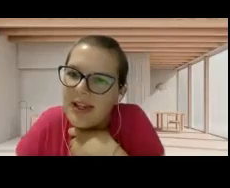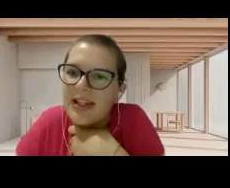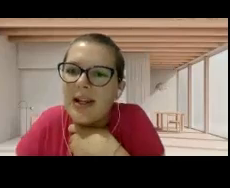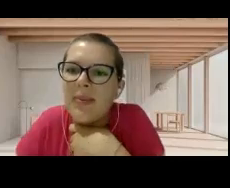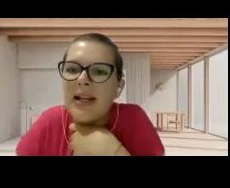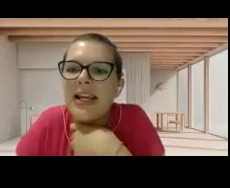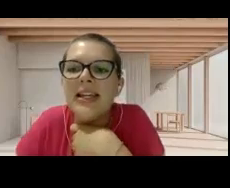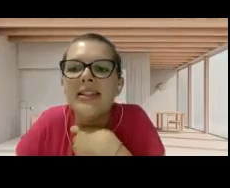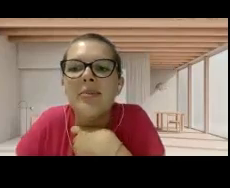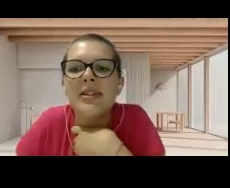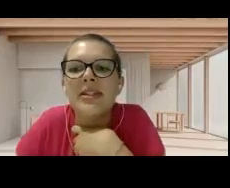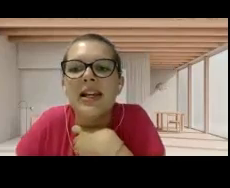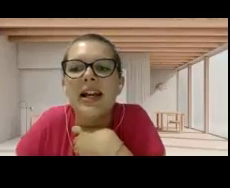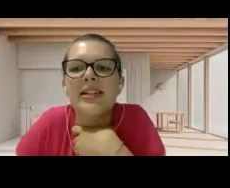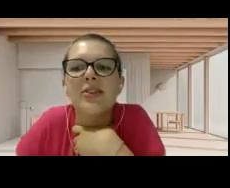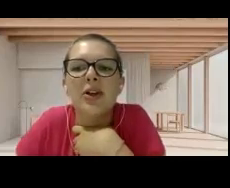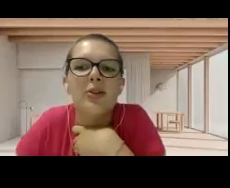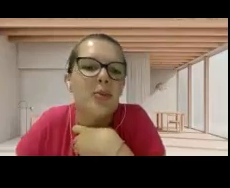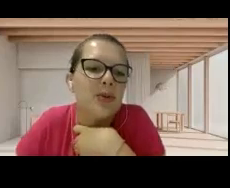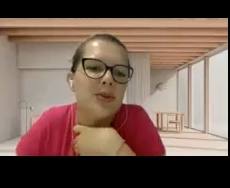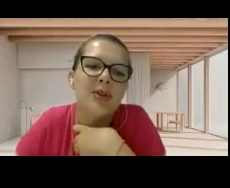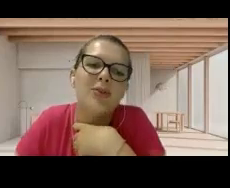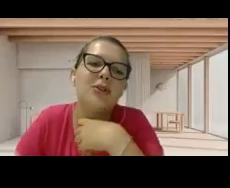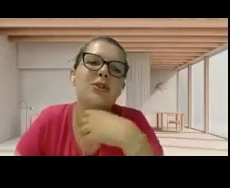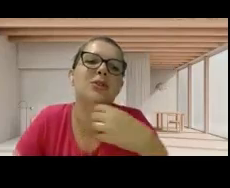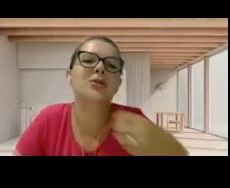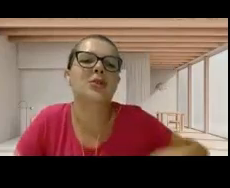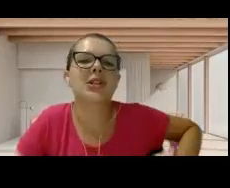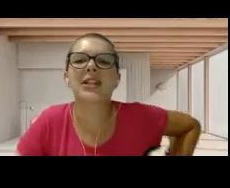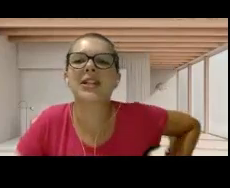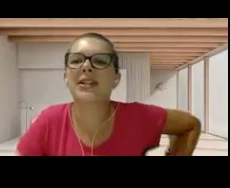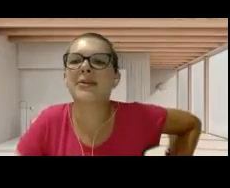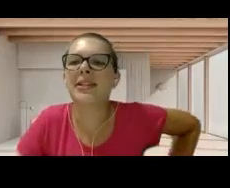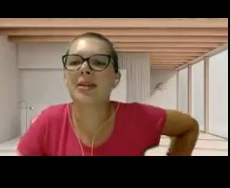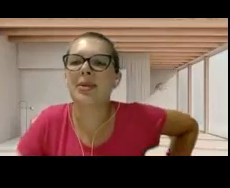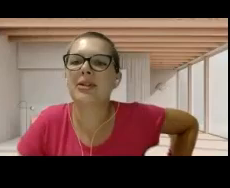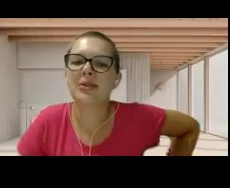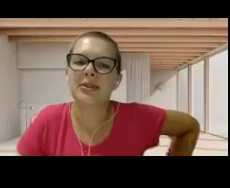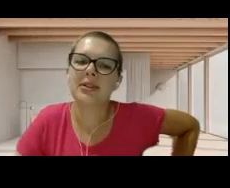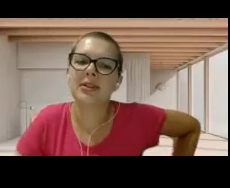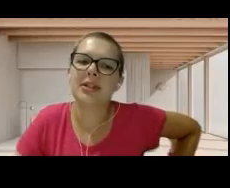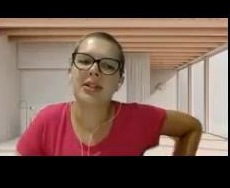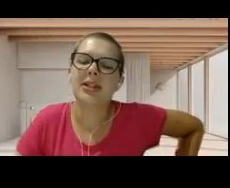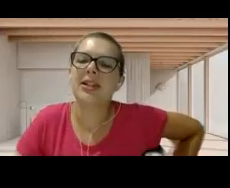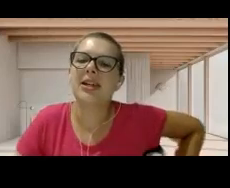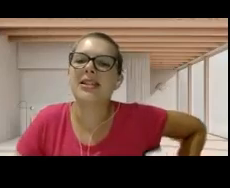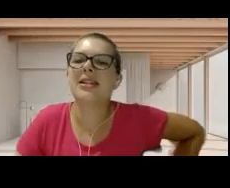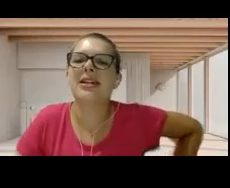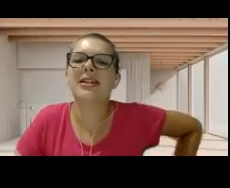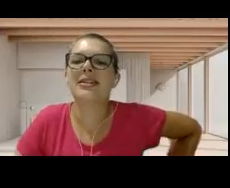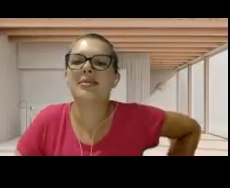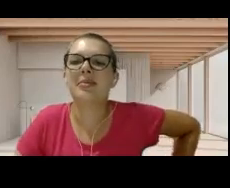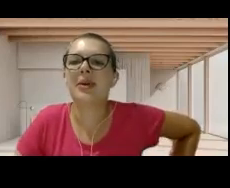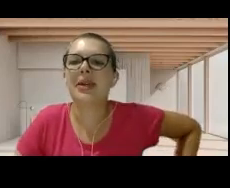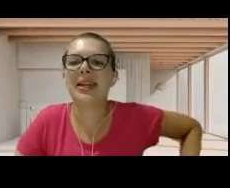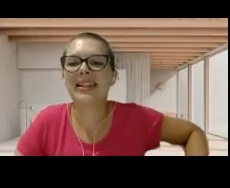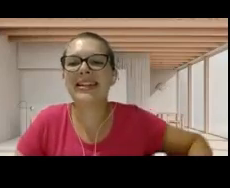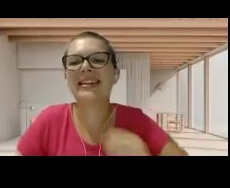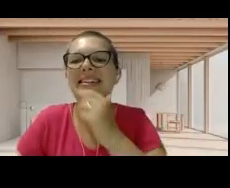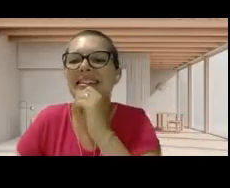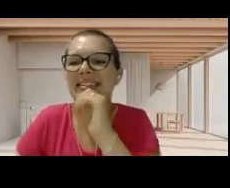Maswell. Trabalhei na PCH Senhora do Porto, a foto que tu trouxe ali, então ele trabalhou nessa... Olha que